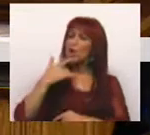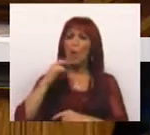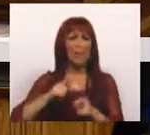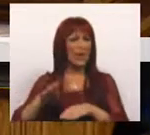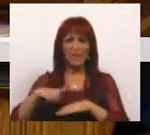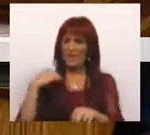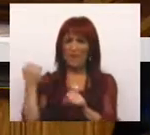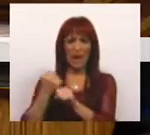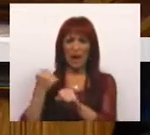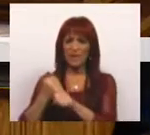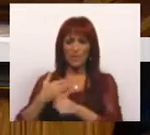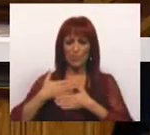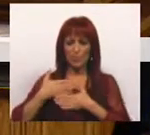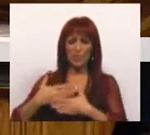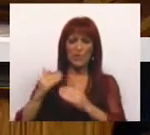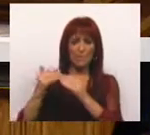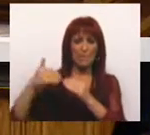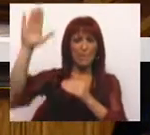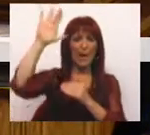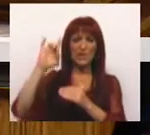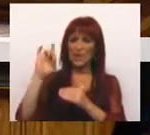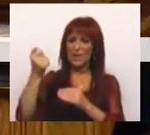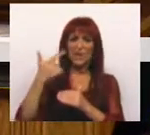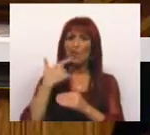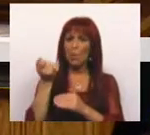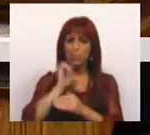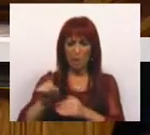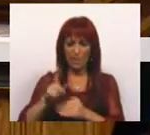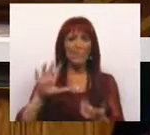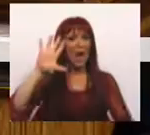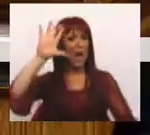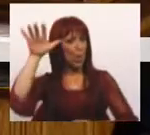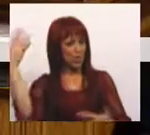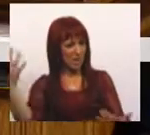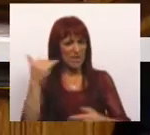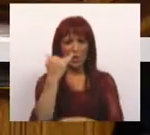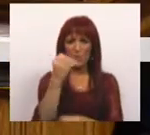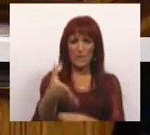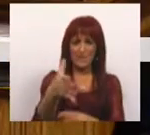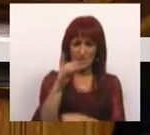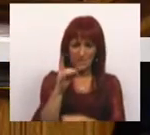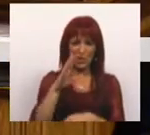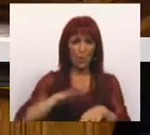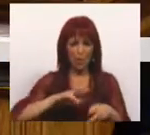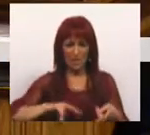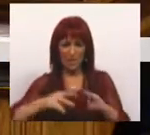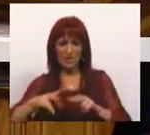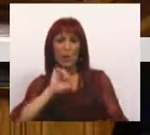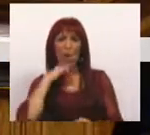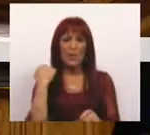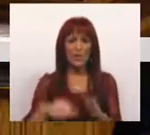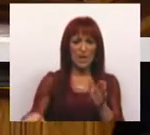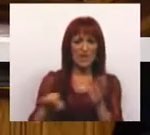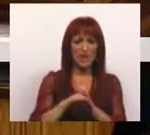podem exercer a sua atividade profissional para além dos 65 anos. Ocorre que, em 2016, com a alteração ao Código da